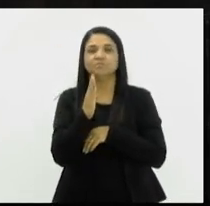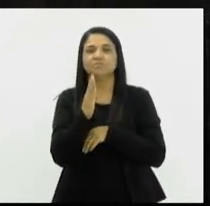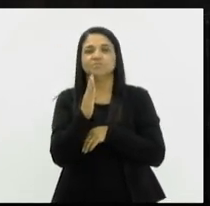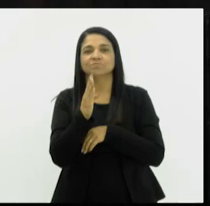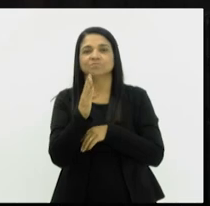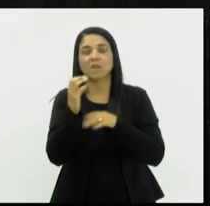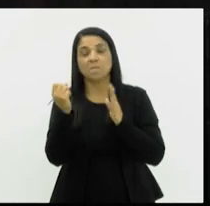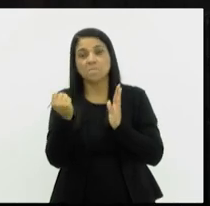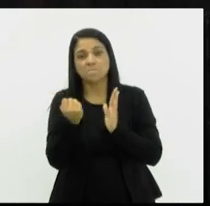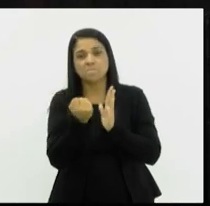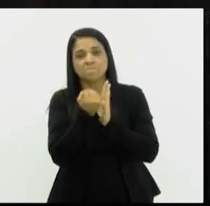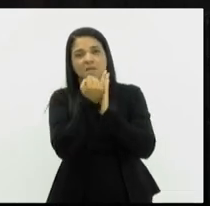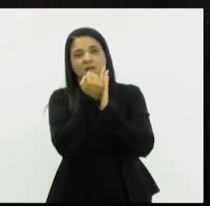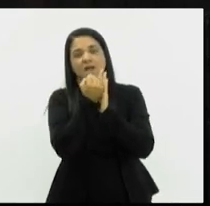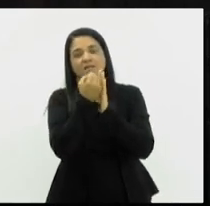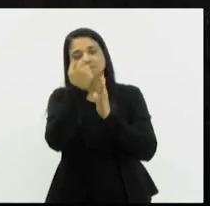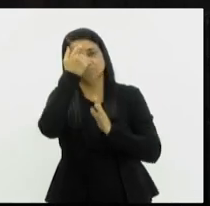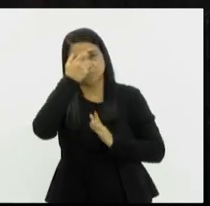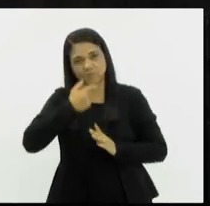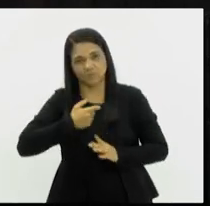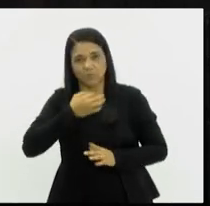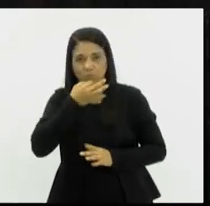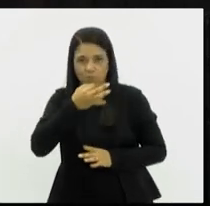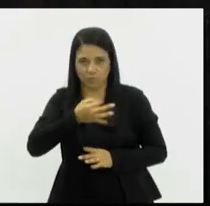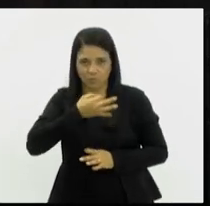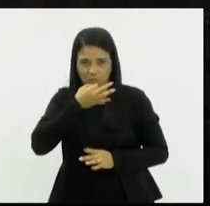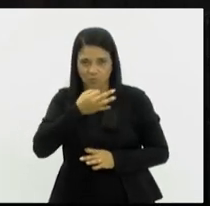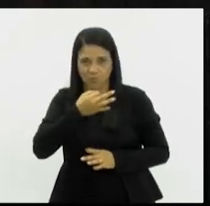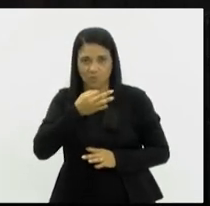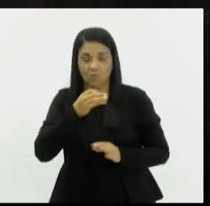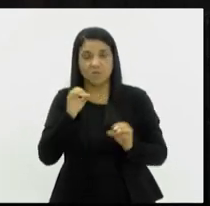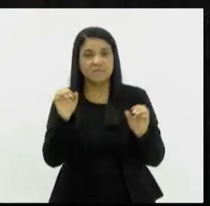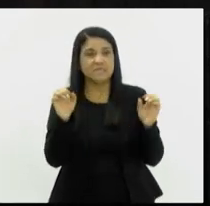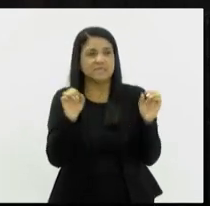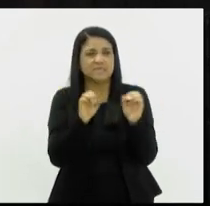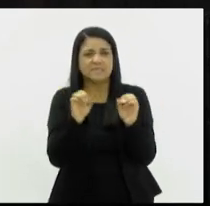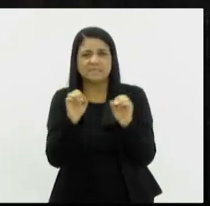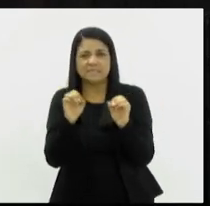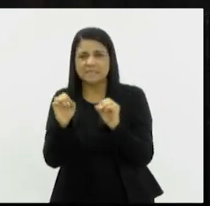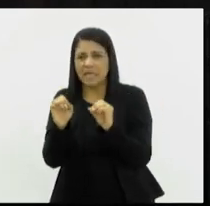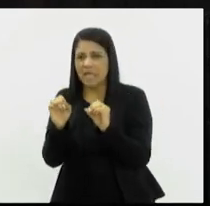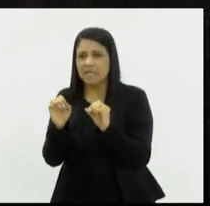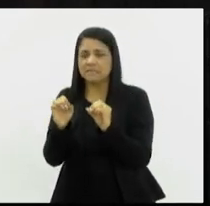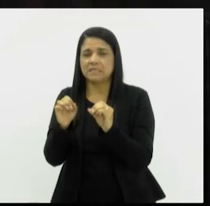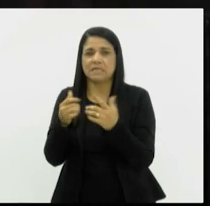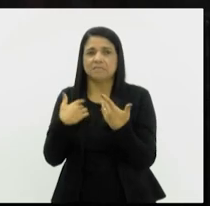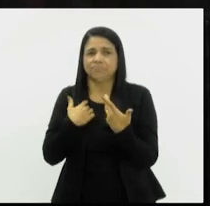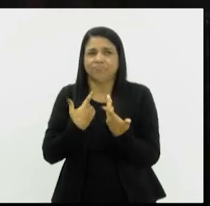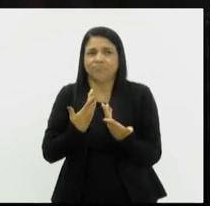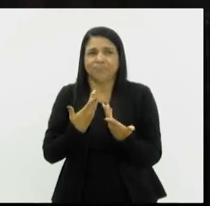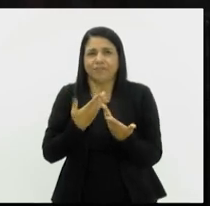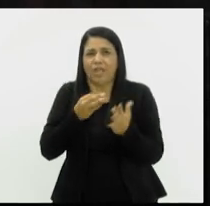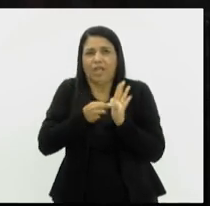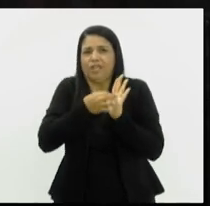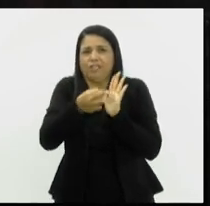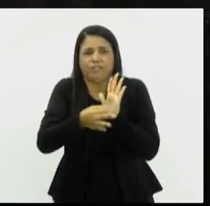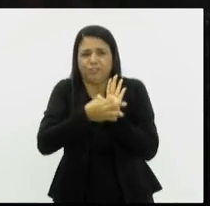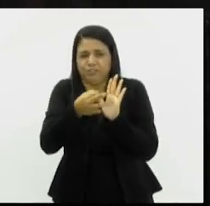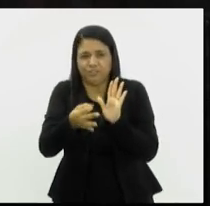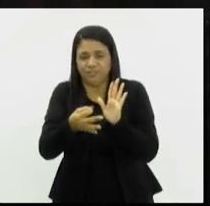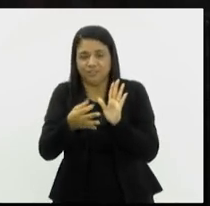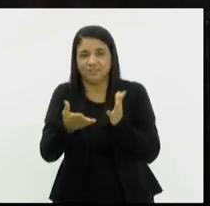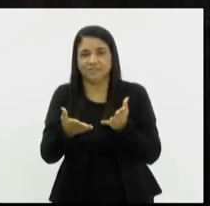também marcada essa posição, sem as radicalizações que ouvi aqui no dia de hoje, né,